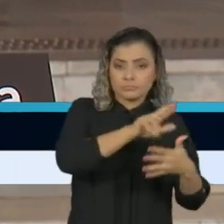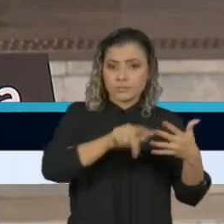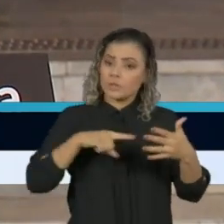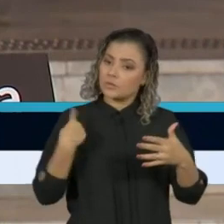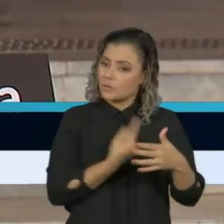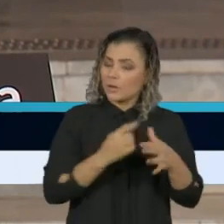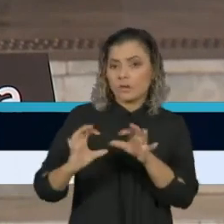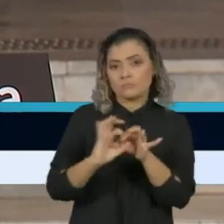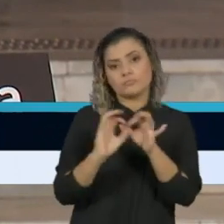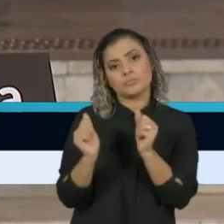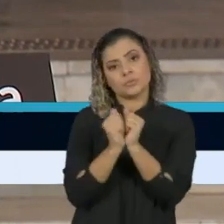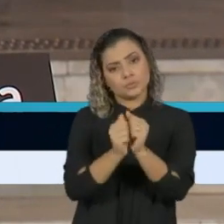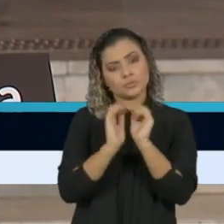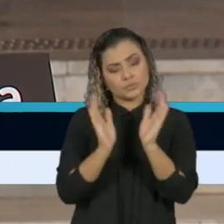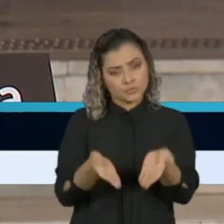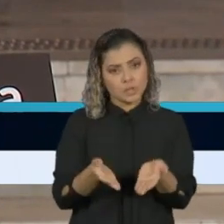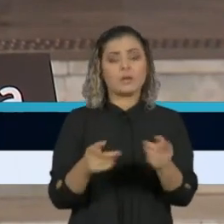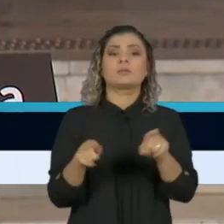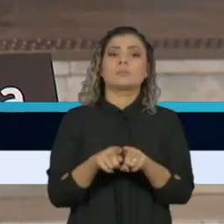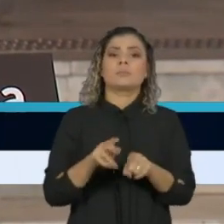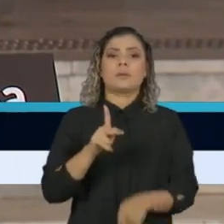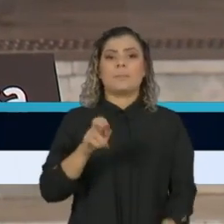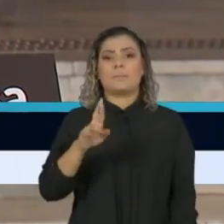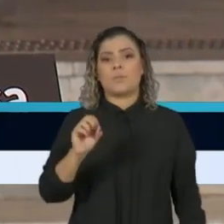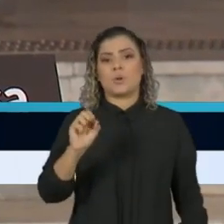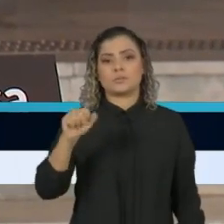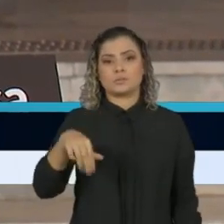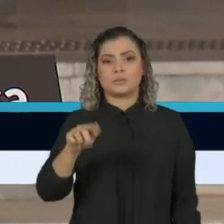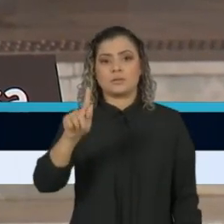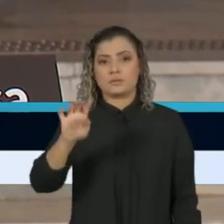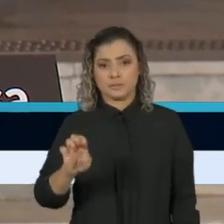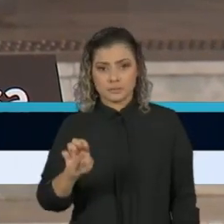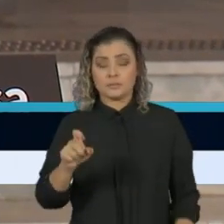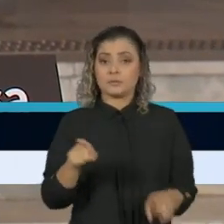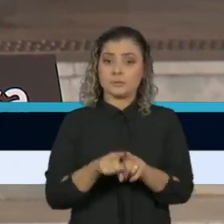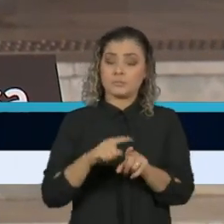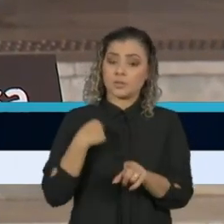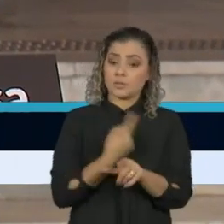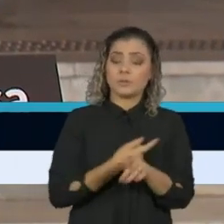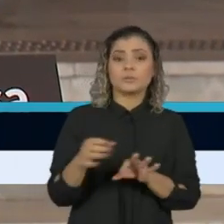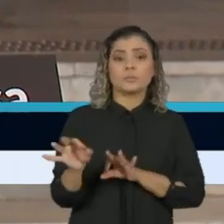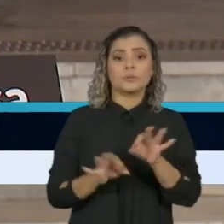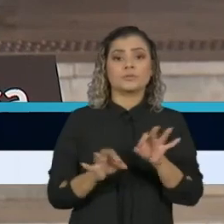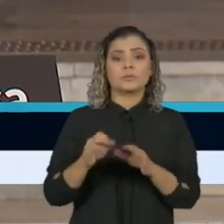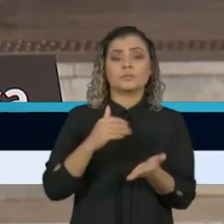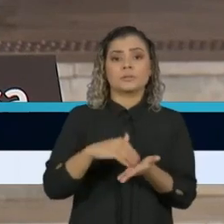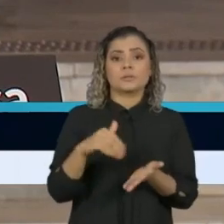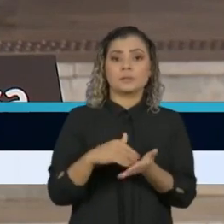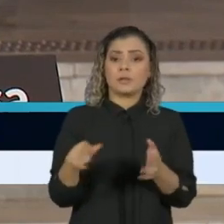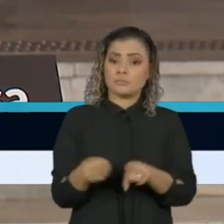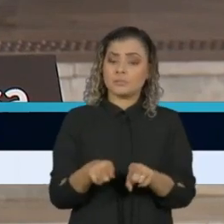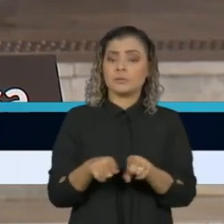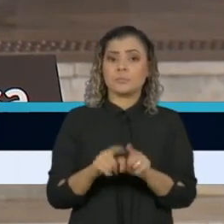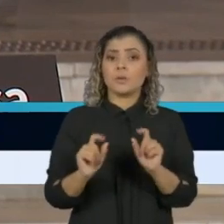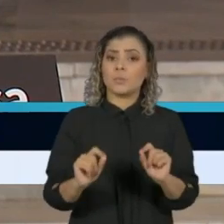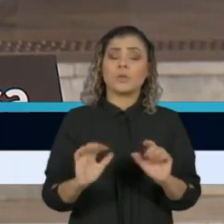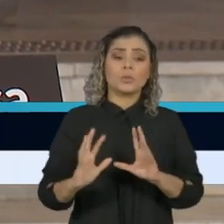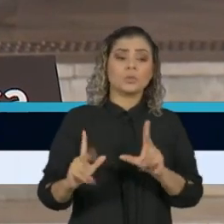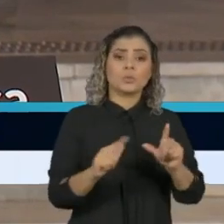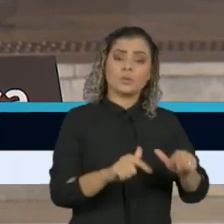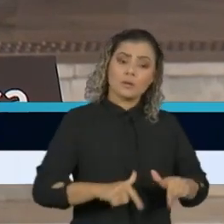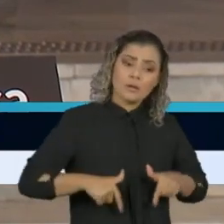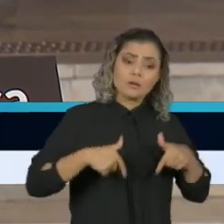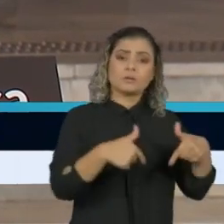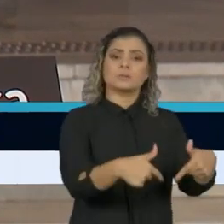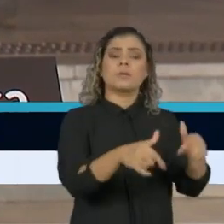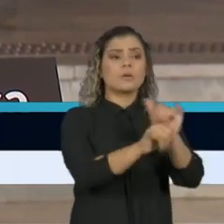juntos, né, junto com a Fundação Pro Sangue, né, para iniciarmos, né, secretário? O secretário irá complementar toda uma ação, né,